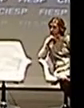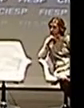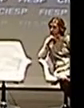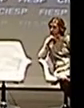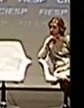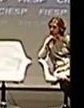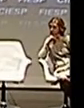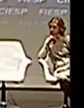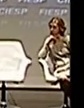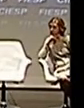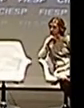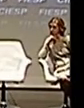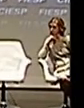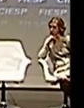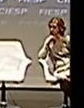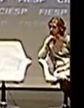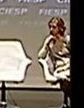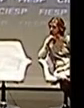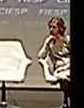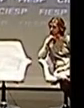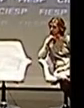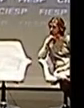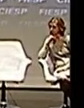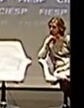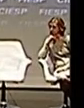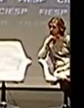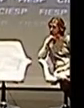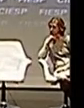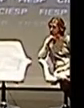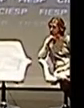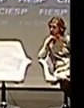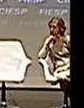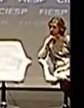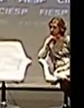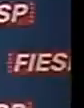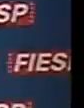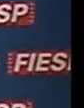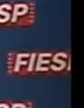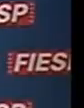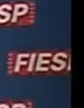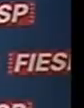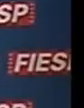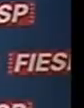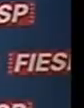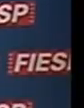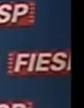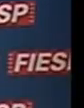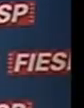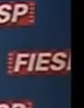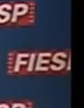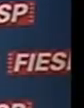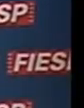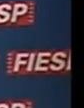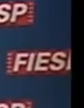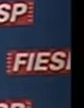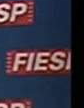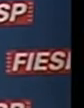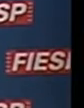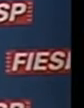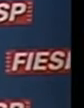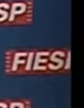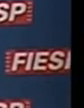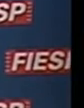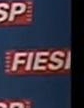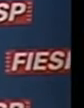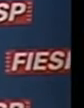nenhuma, o seu apoio, a sua determinação, a posição francesa favorável a esse entendimento e esse acordo